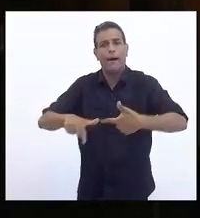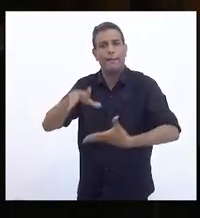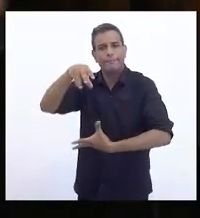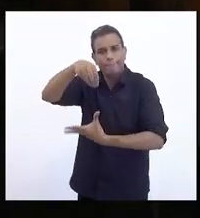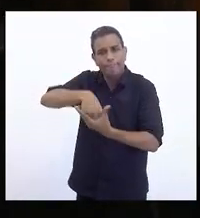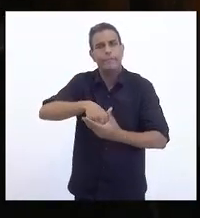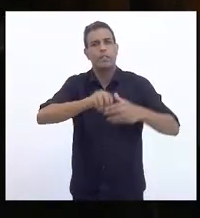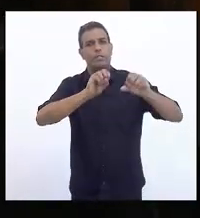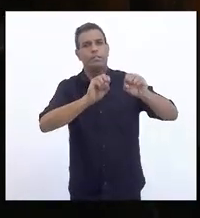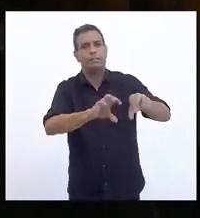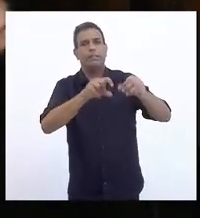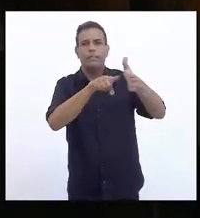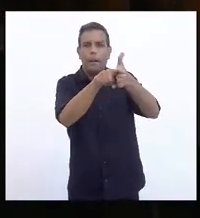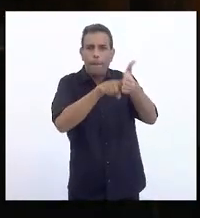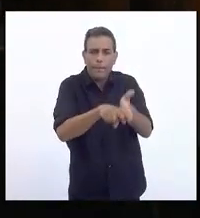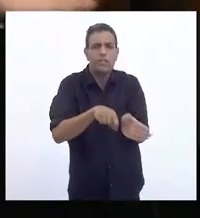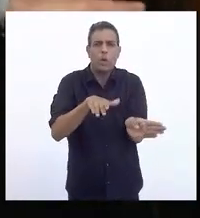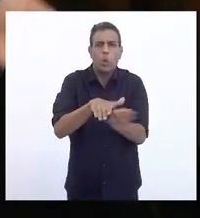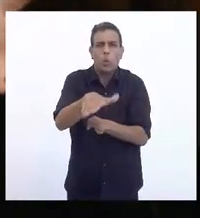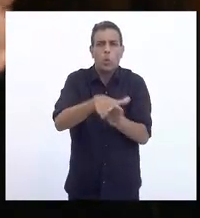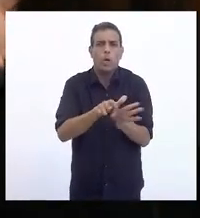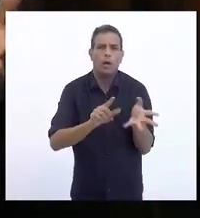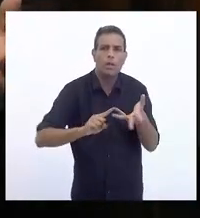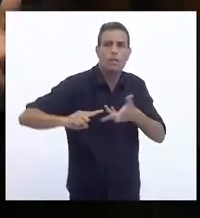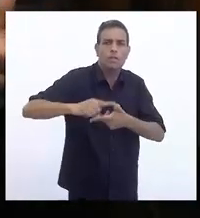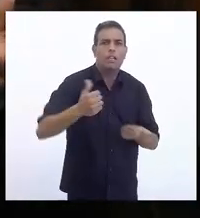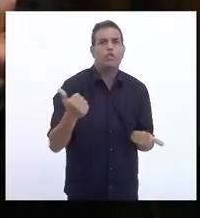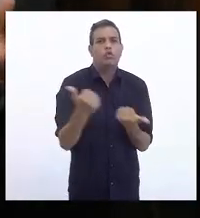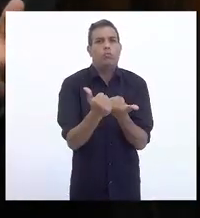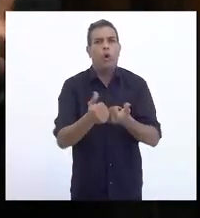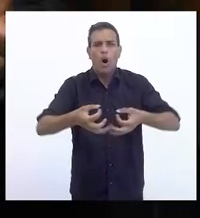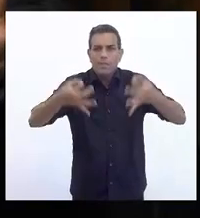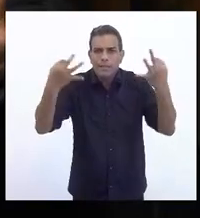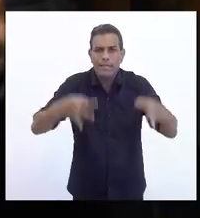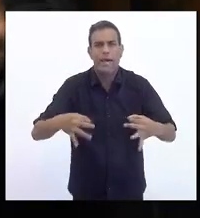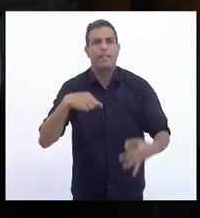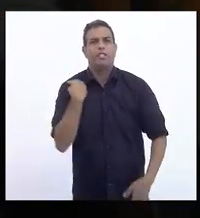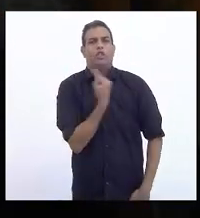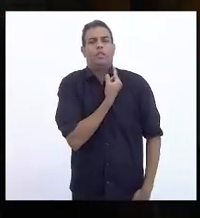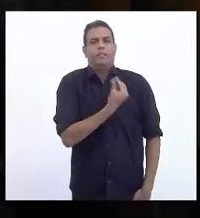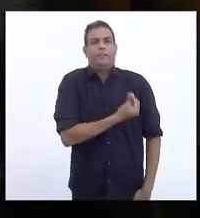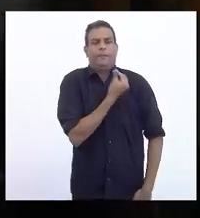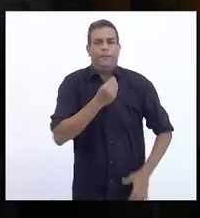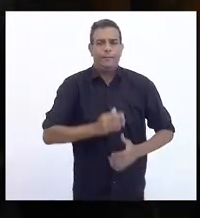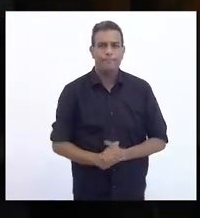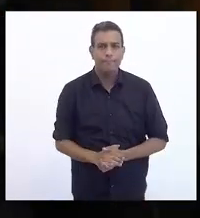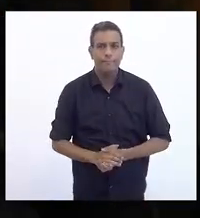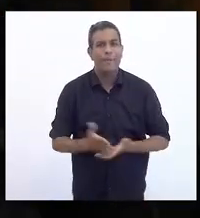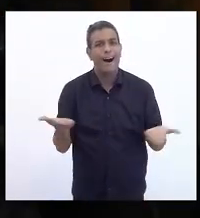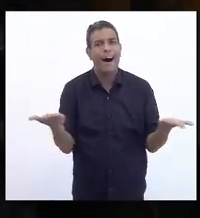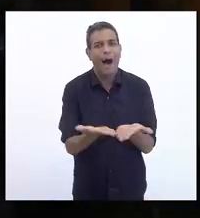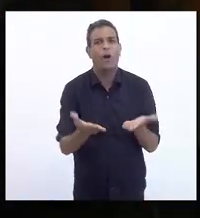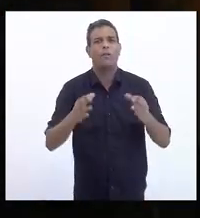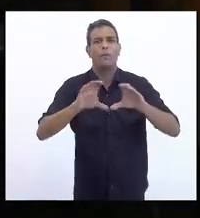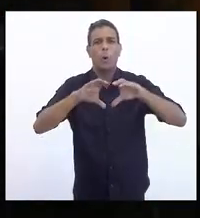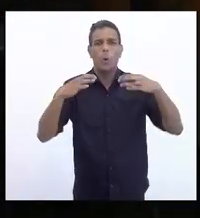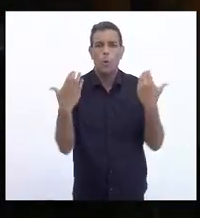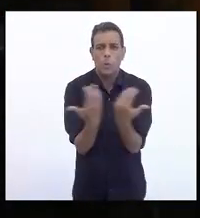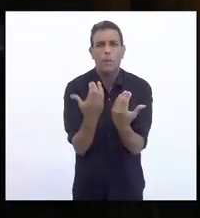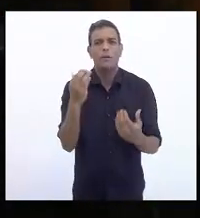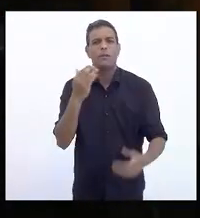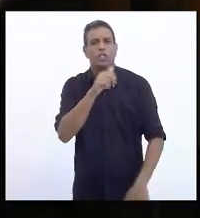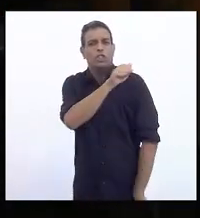de quem pesquisa, de quem orienta, é preciso ter um suporte, lógico. Quando nós tivemos recentemente no Conselho Estadual de